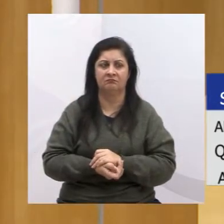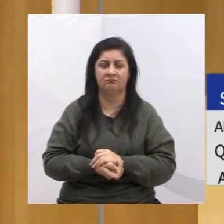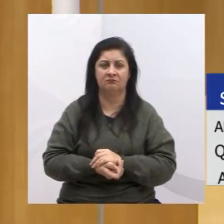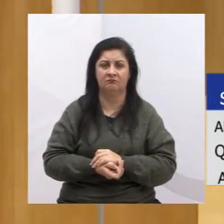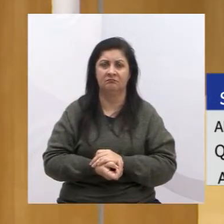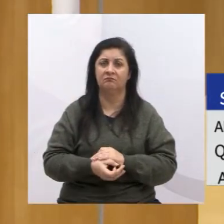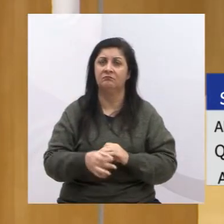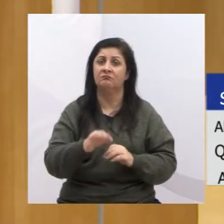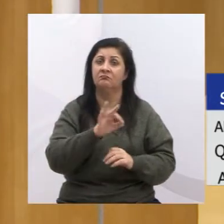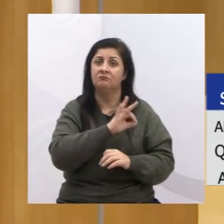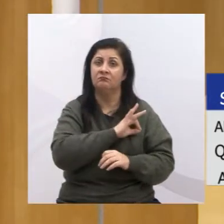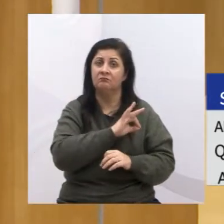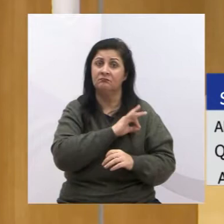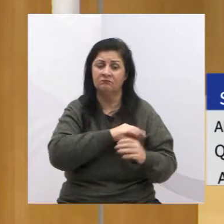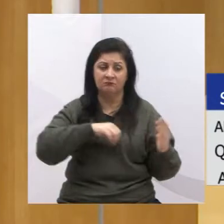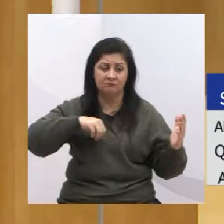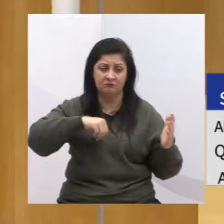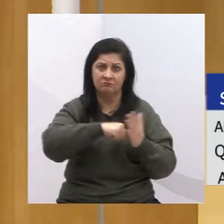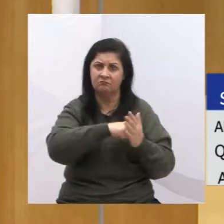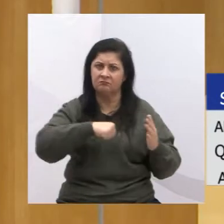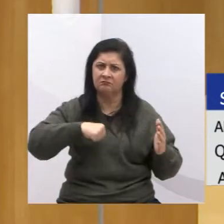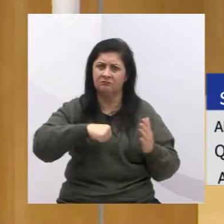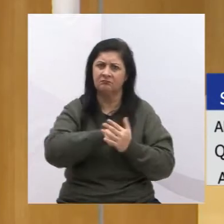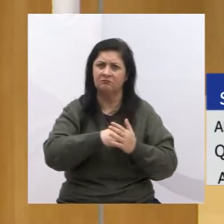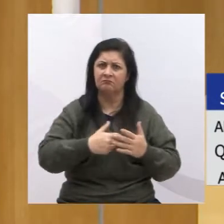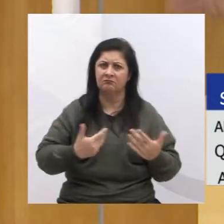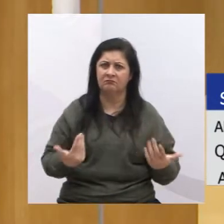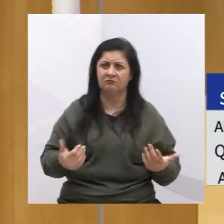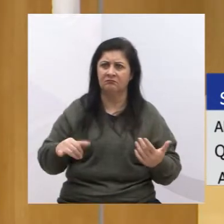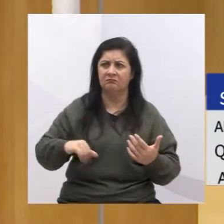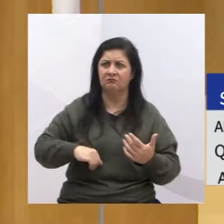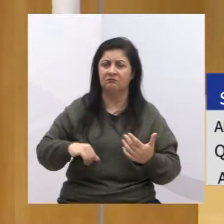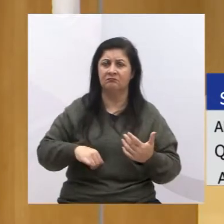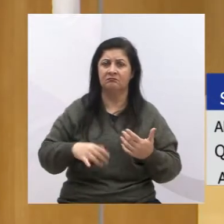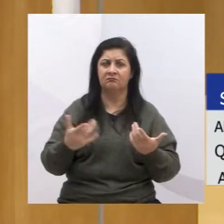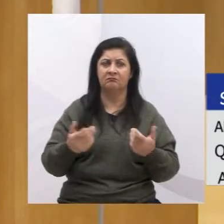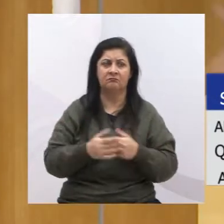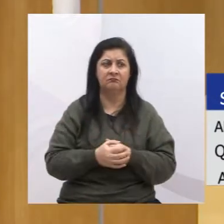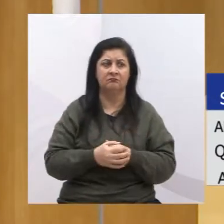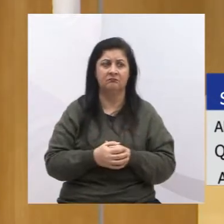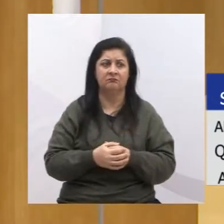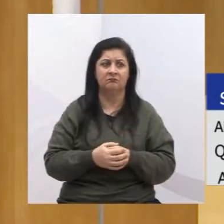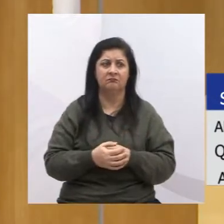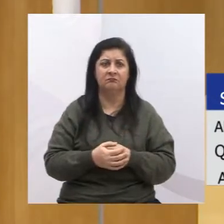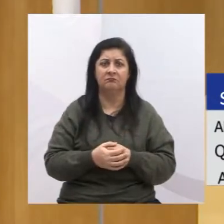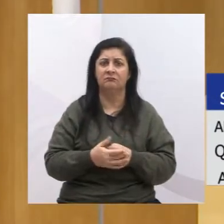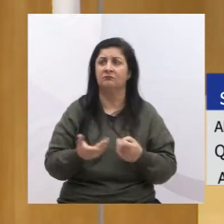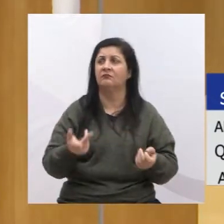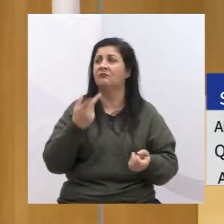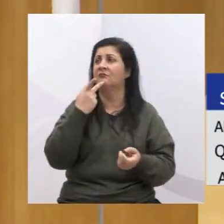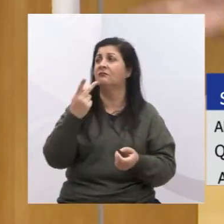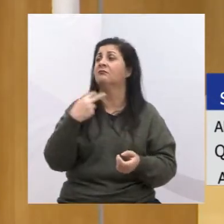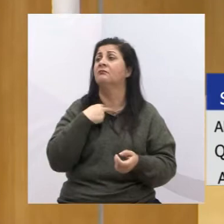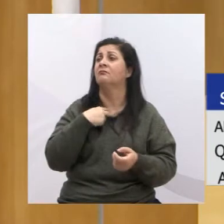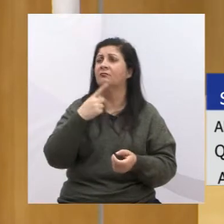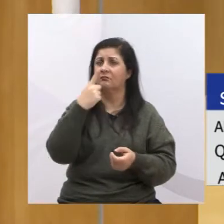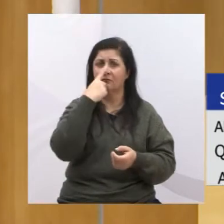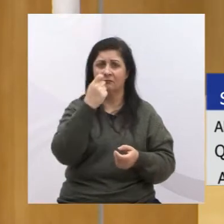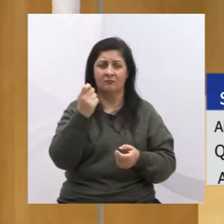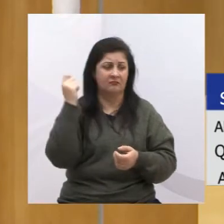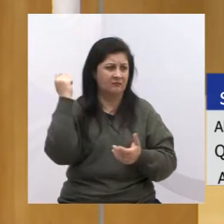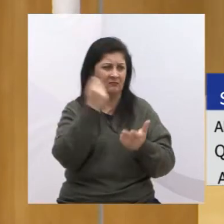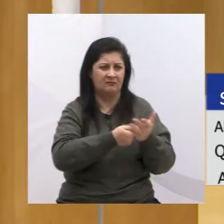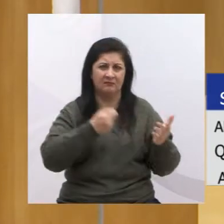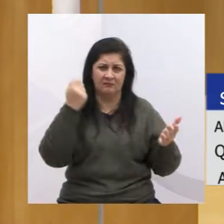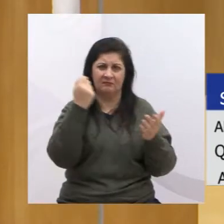da guarda ser agredido daquela forma. Daqui a pouco ele vai lá falar que não pode jogar o lixo, eu dou uma pasada nele. Vai virar moda isso